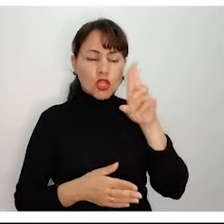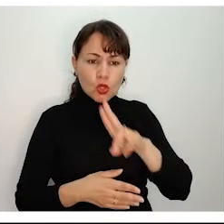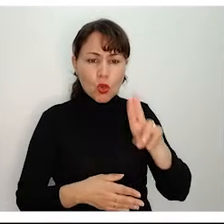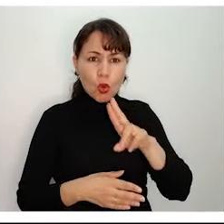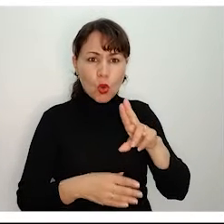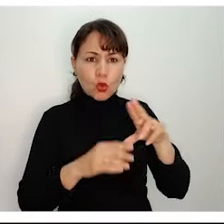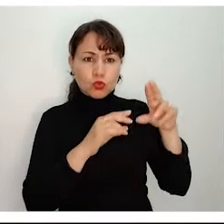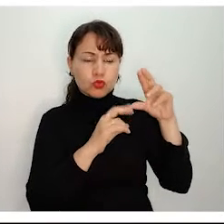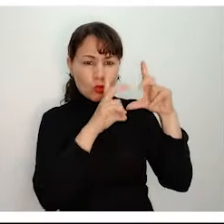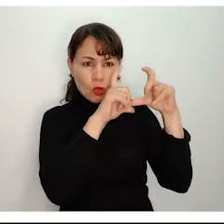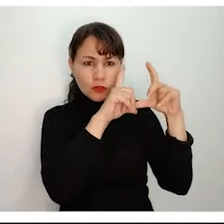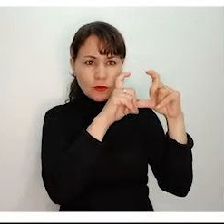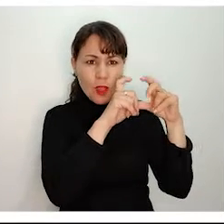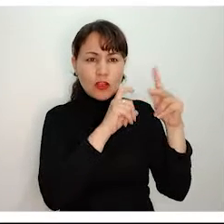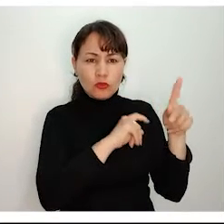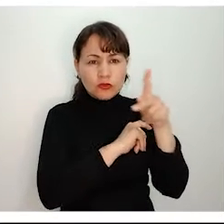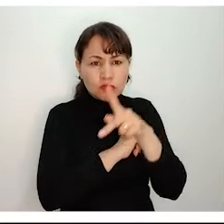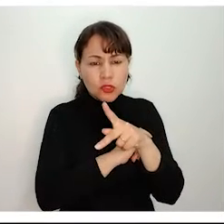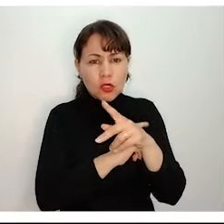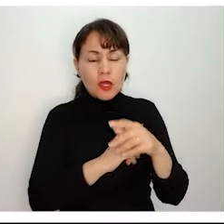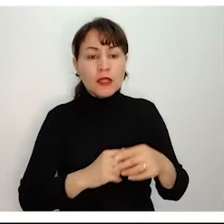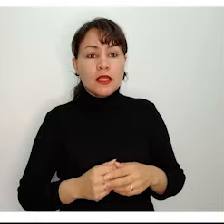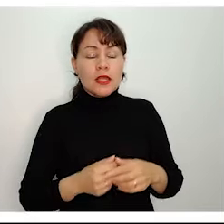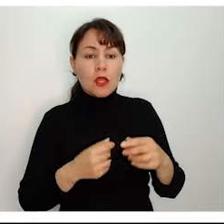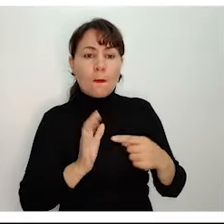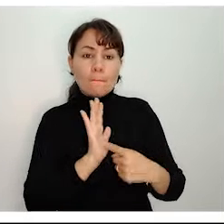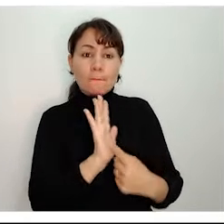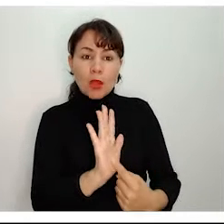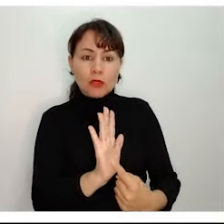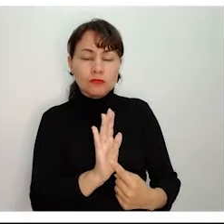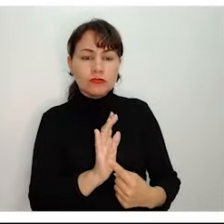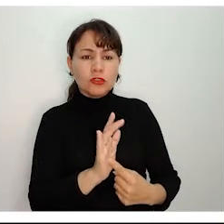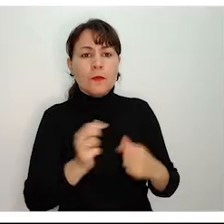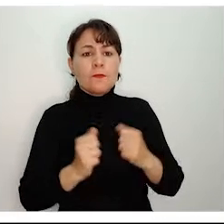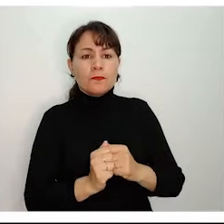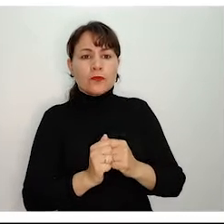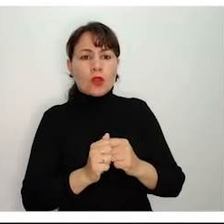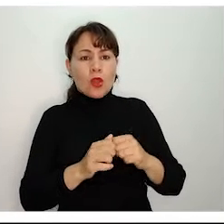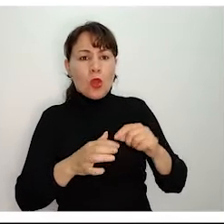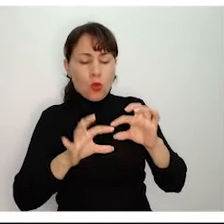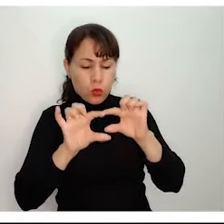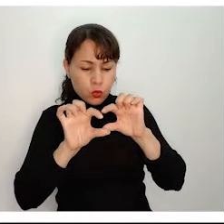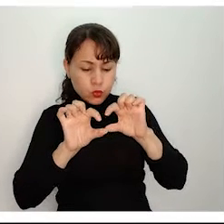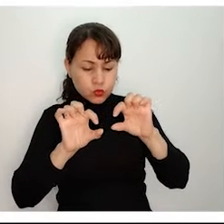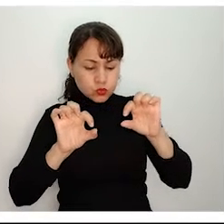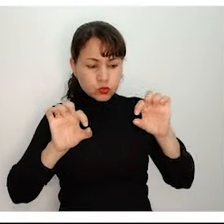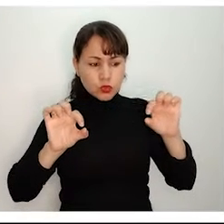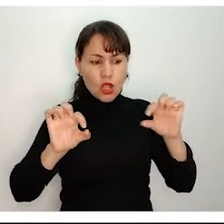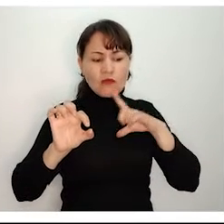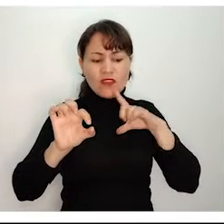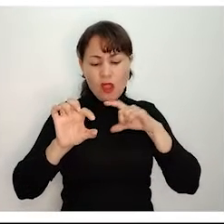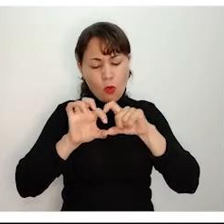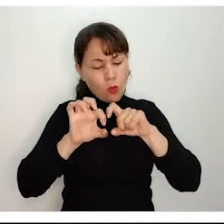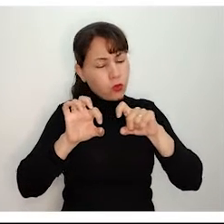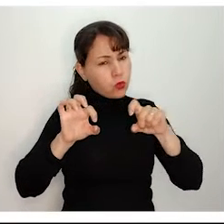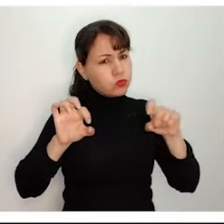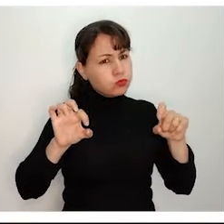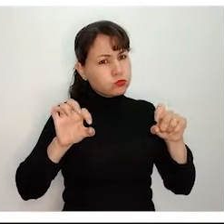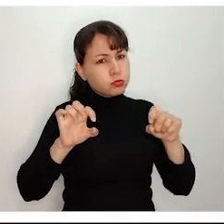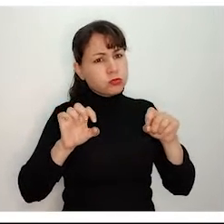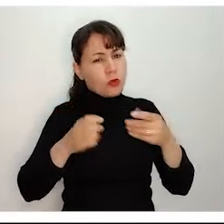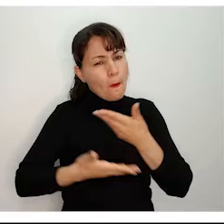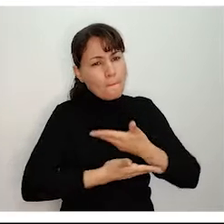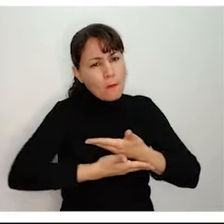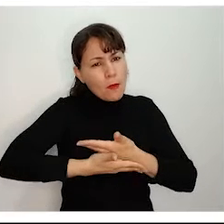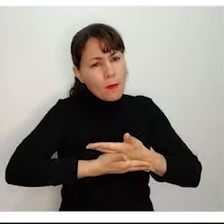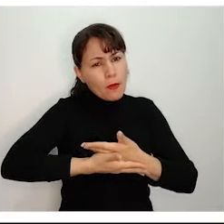professores utilizem as imagens dele. Então, aqui é a imagem do embrião. O embrião de 25 dias tem o